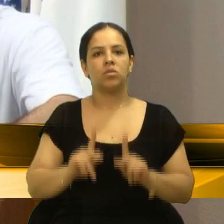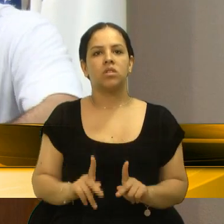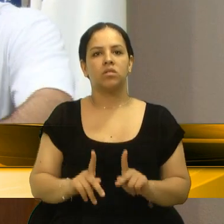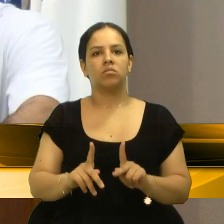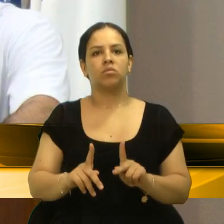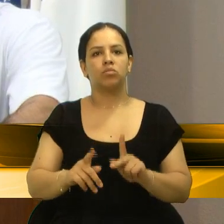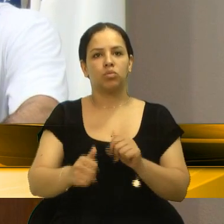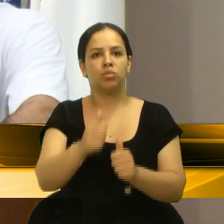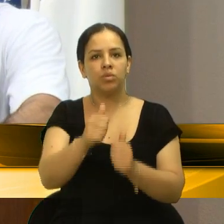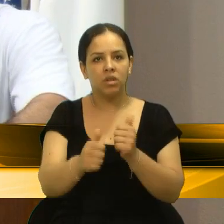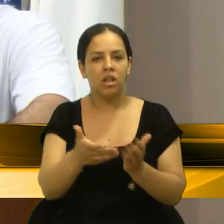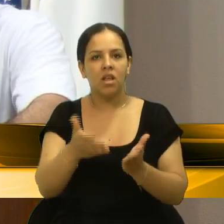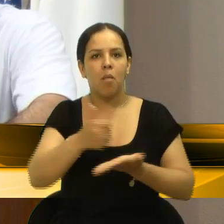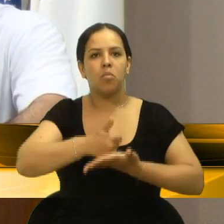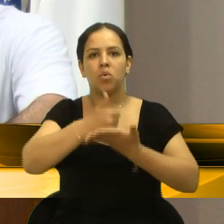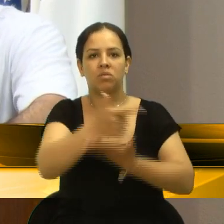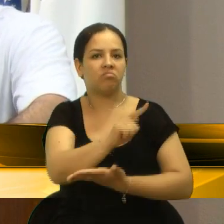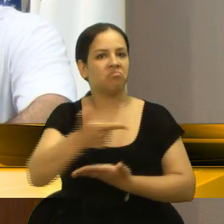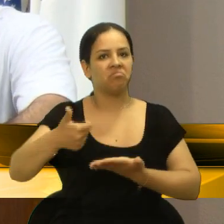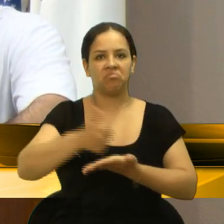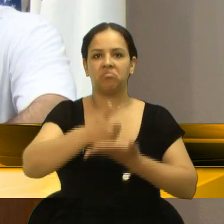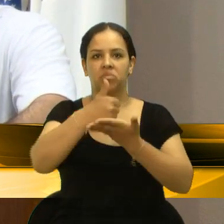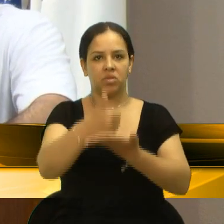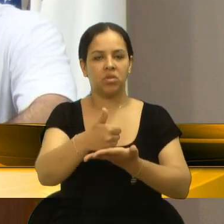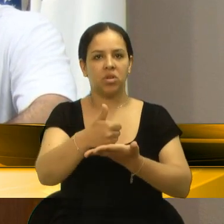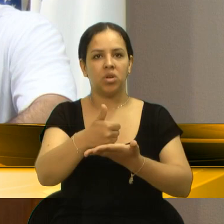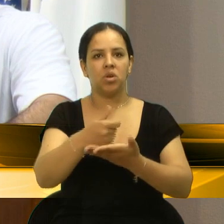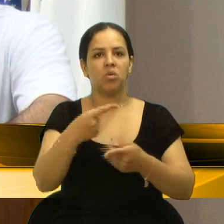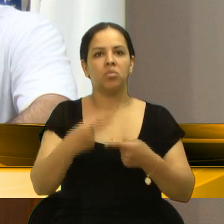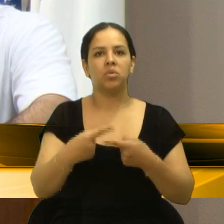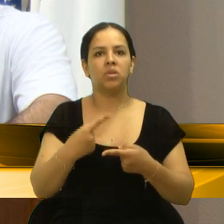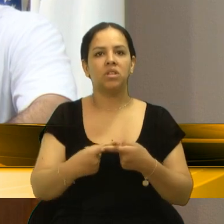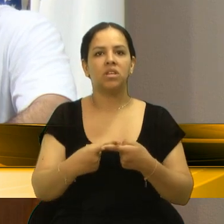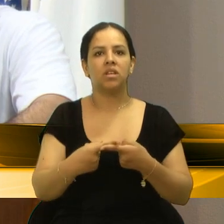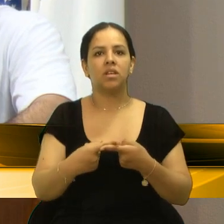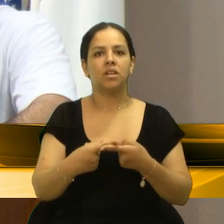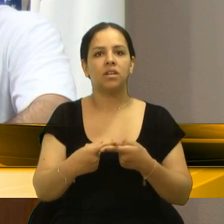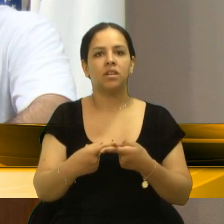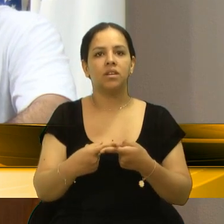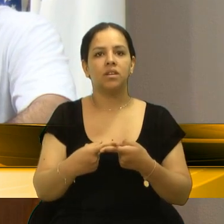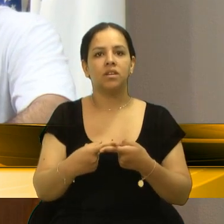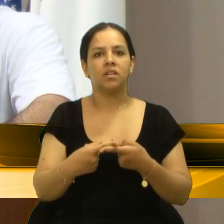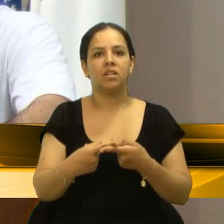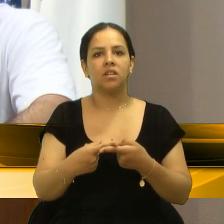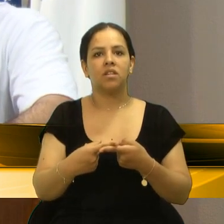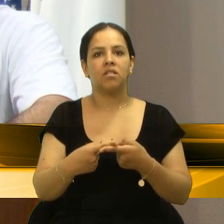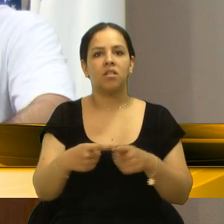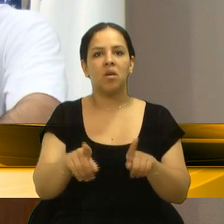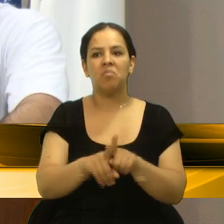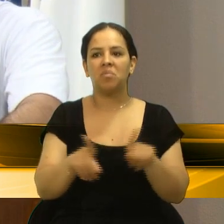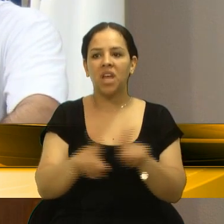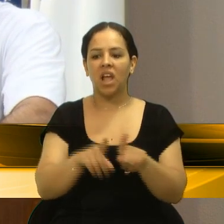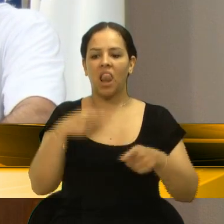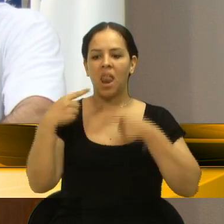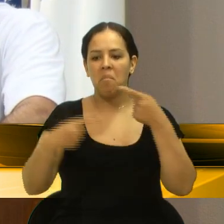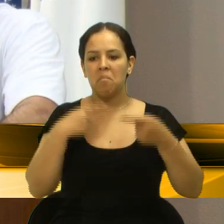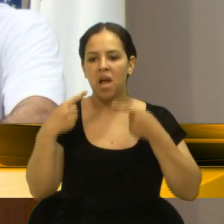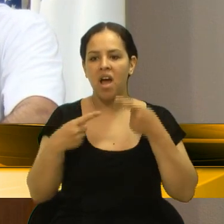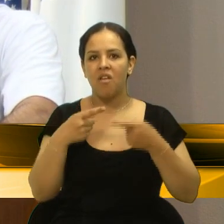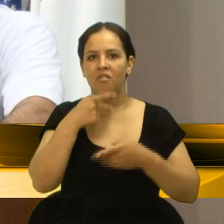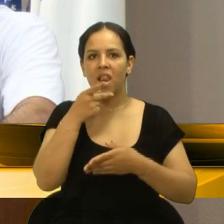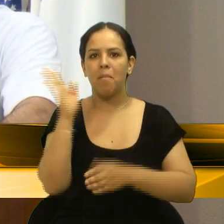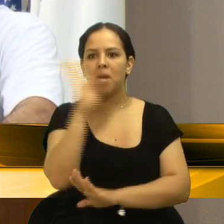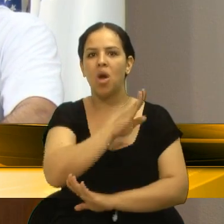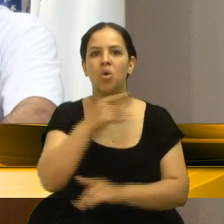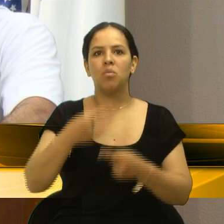de apoio público com o fim do Fiesporte e assim mesmo foram qualificados de imundícia, a qual eu tive orgulho de prestar